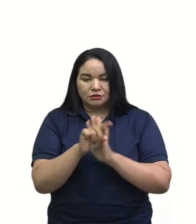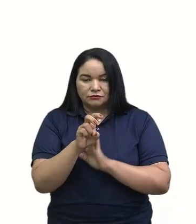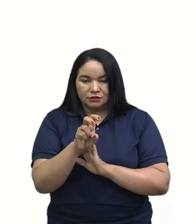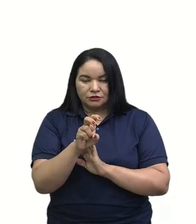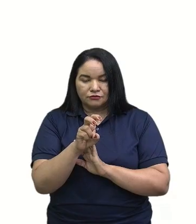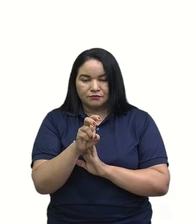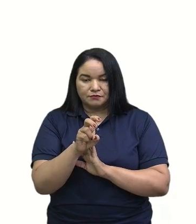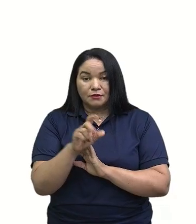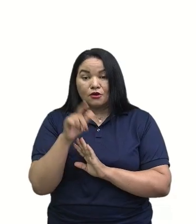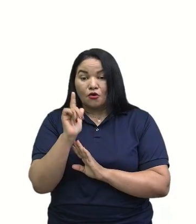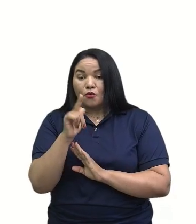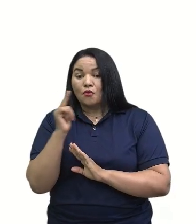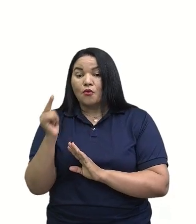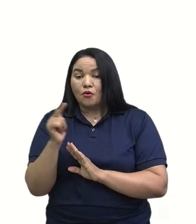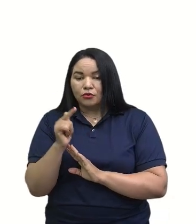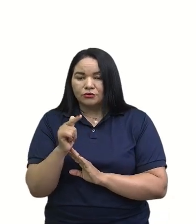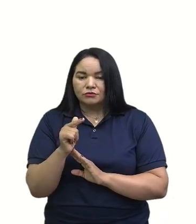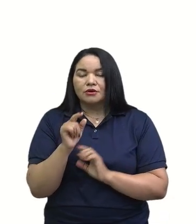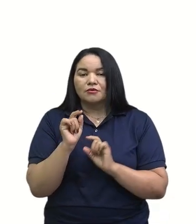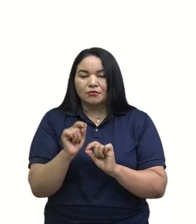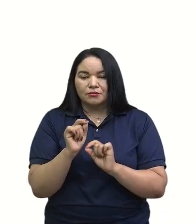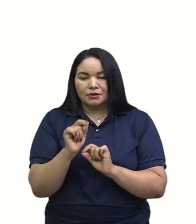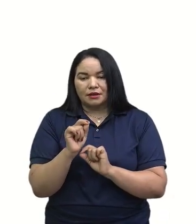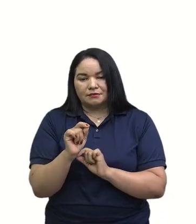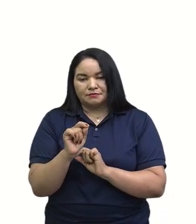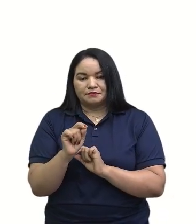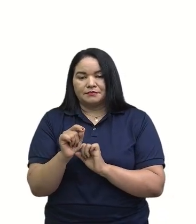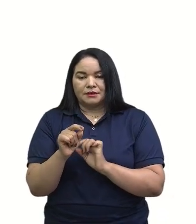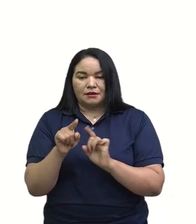está representado por 5x